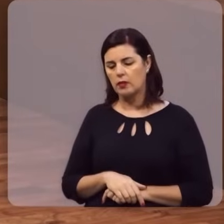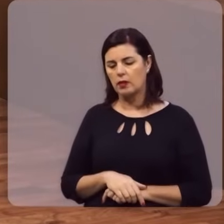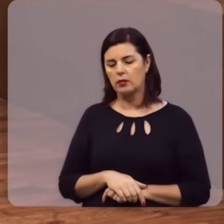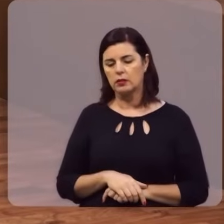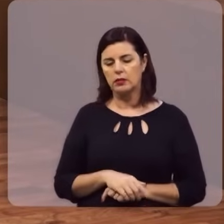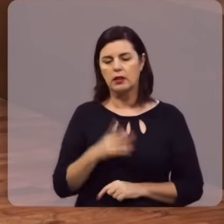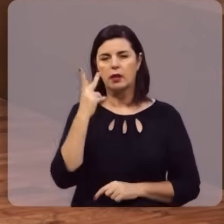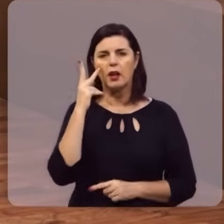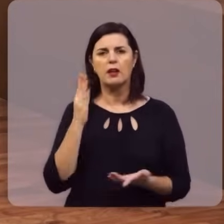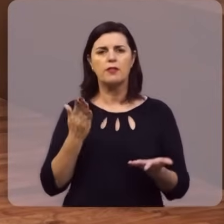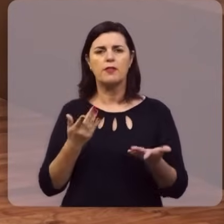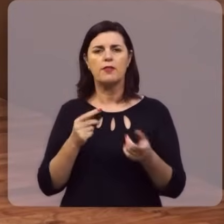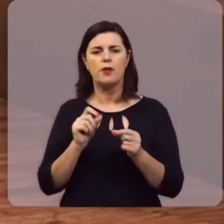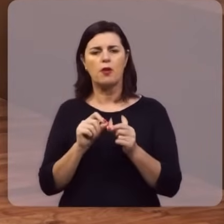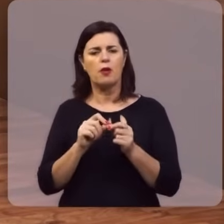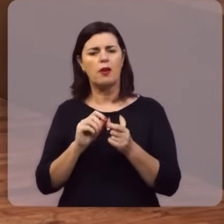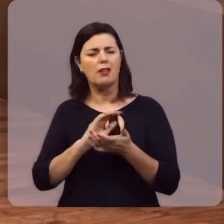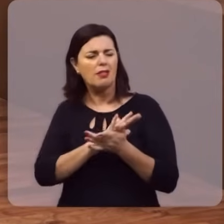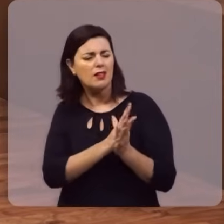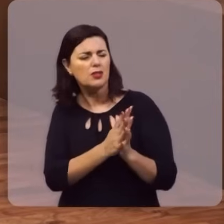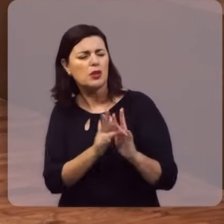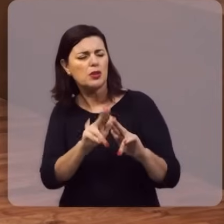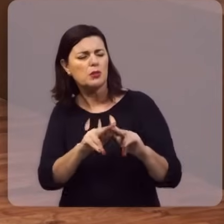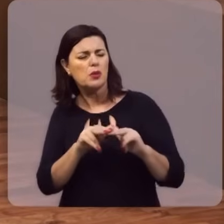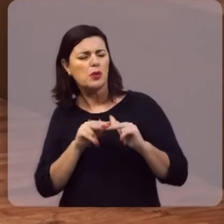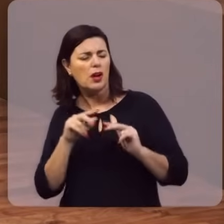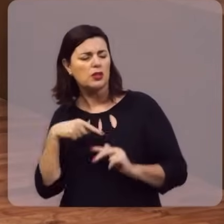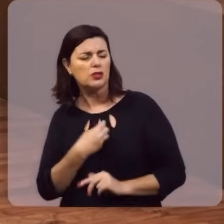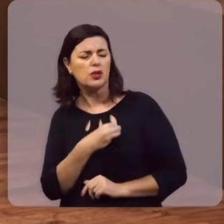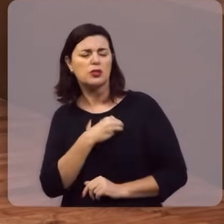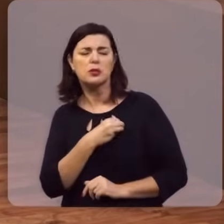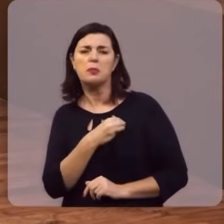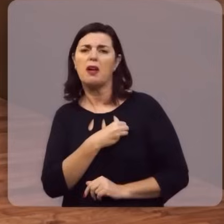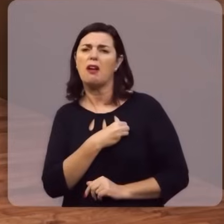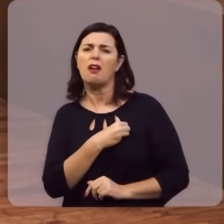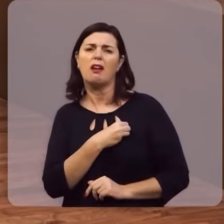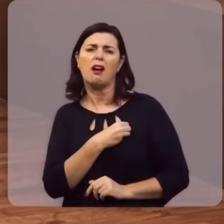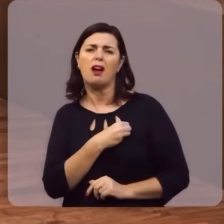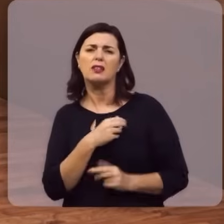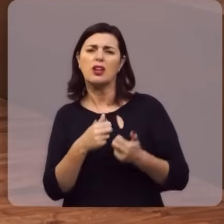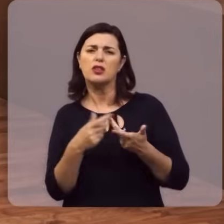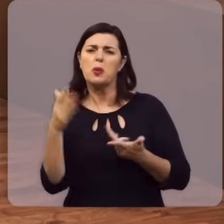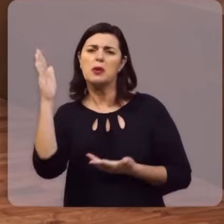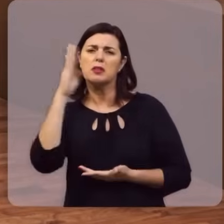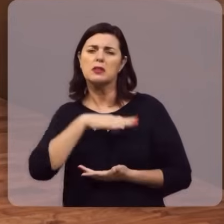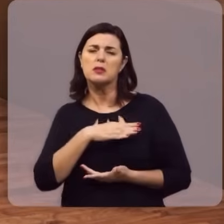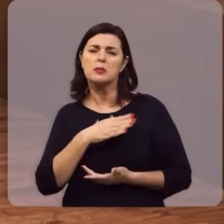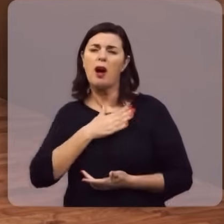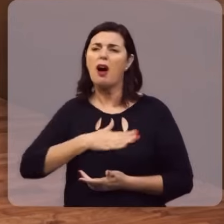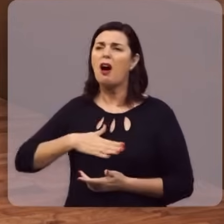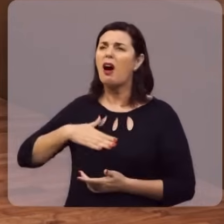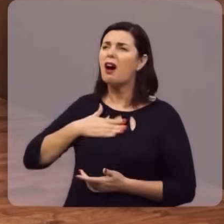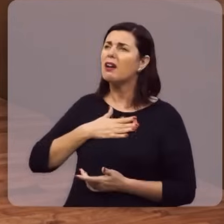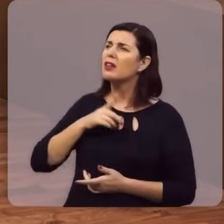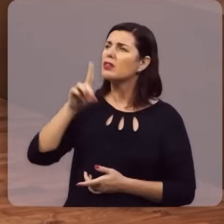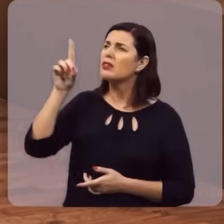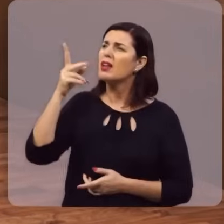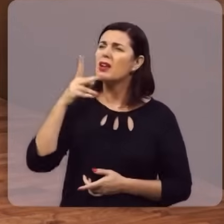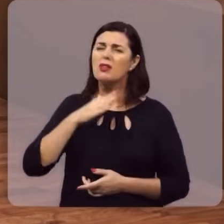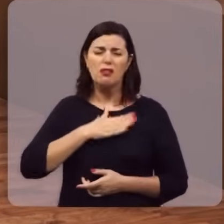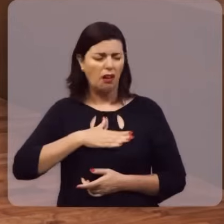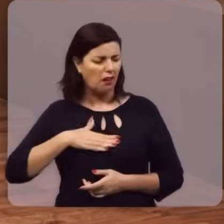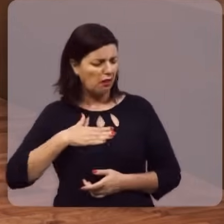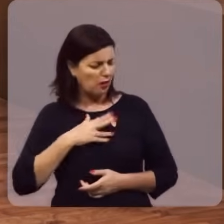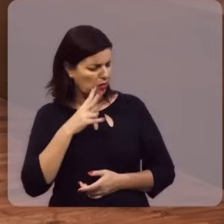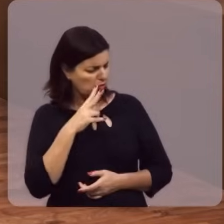que ele foi transpassado Pelas nossas transgressões e moído por causa das nossas iniquidades e agradou o pai moelo